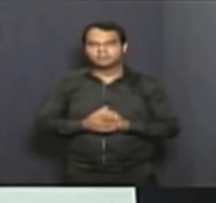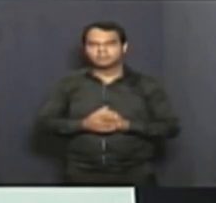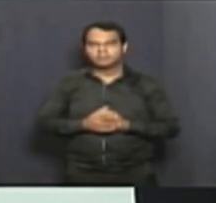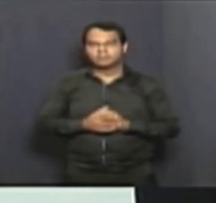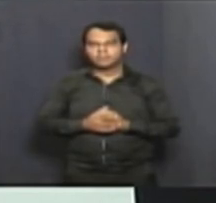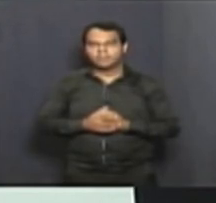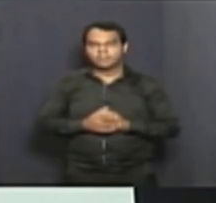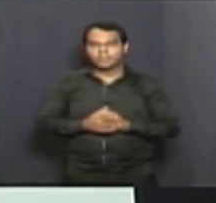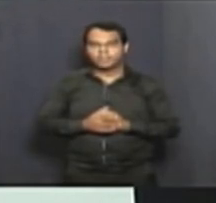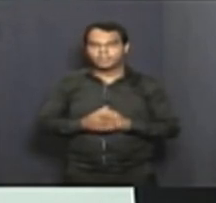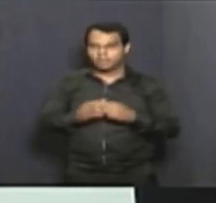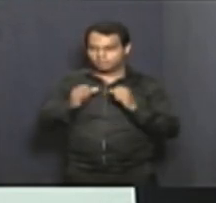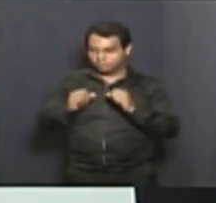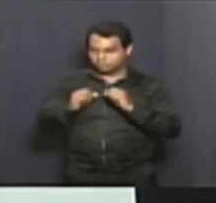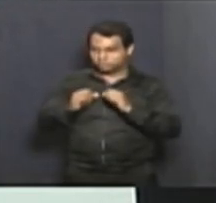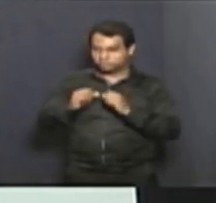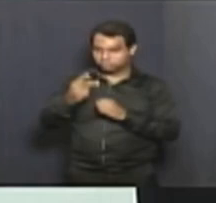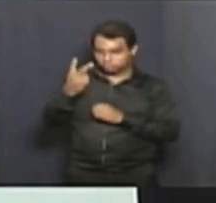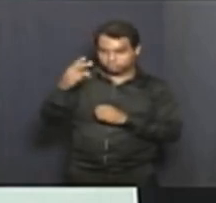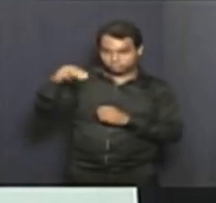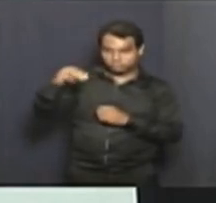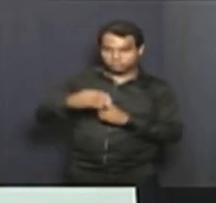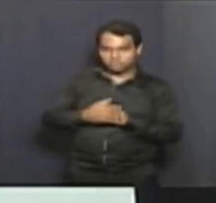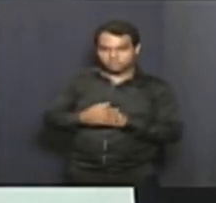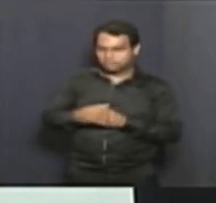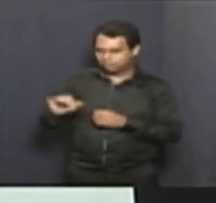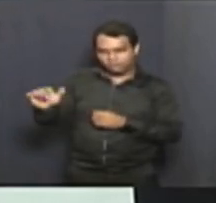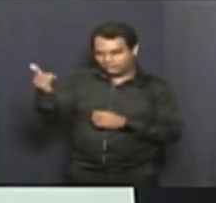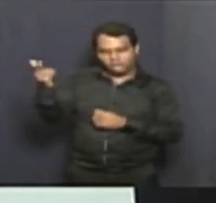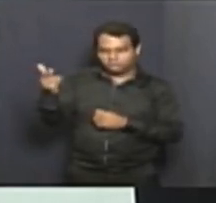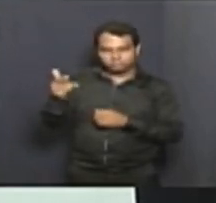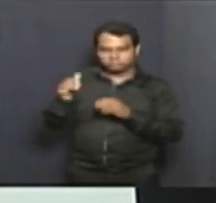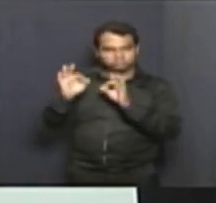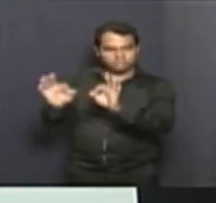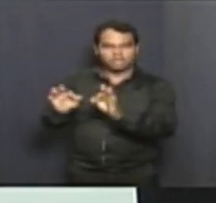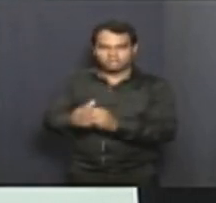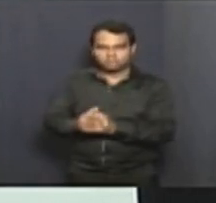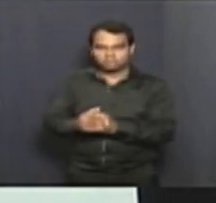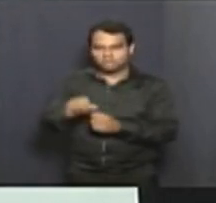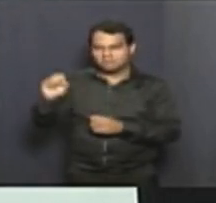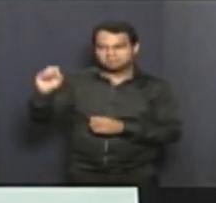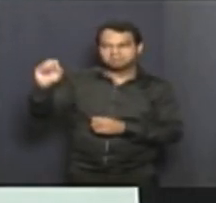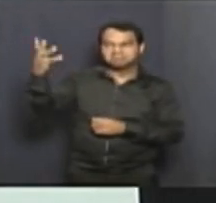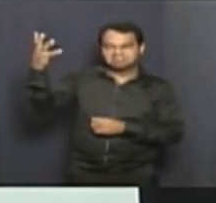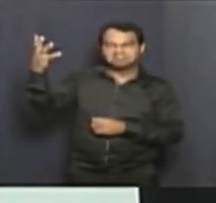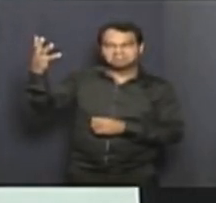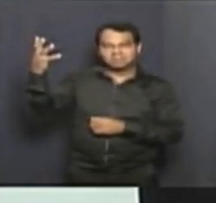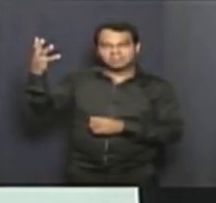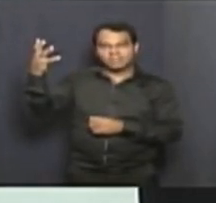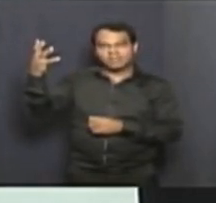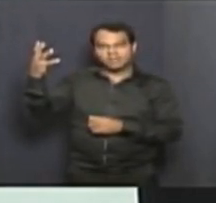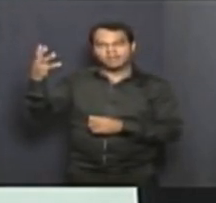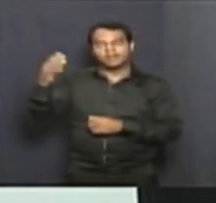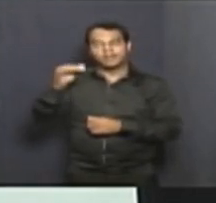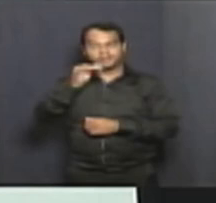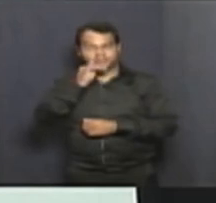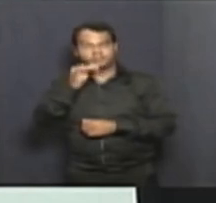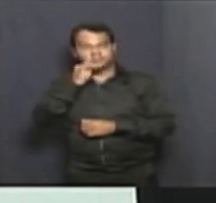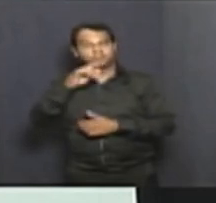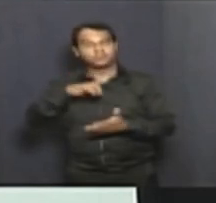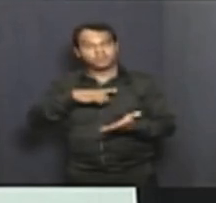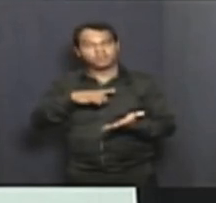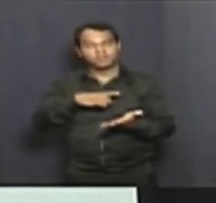poças minutos sem dúvida esse escândalo ele envolveu